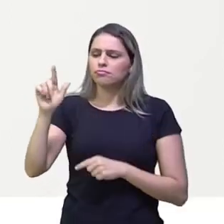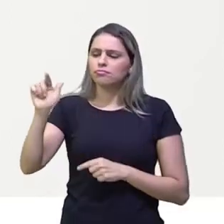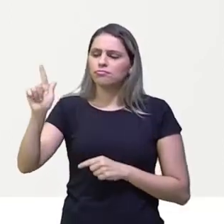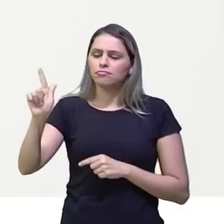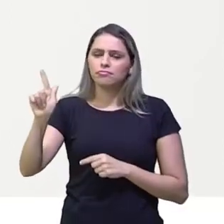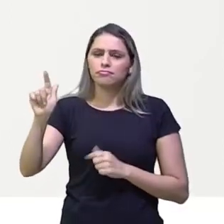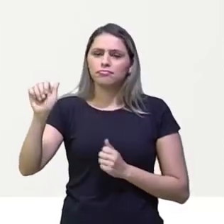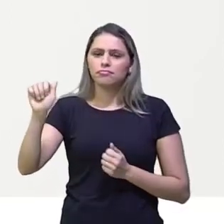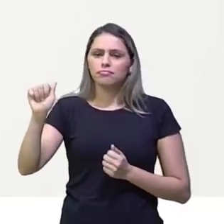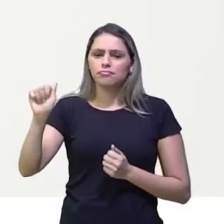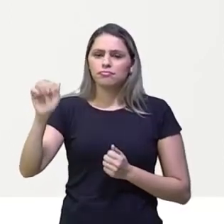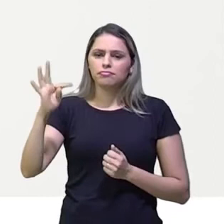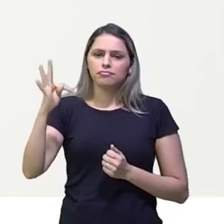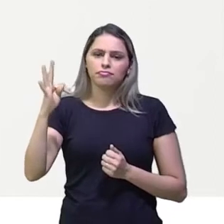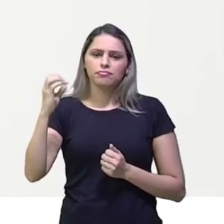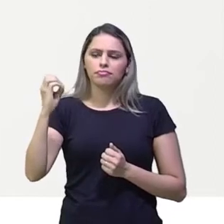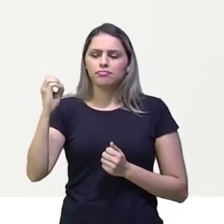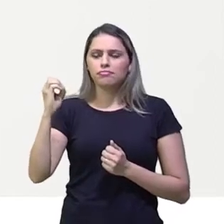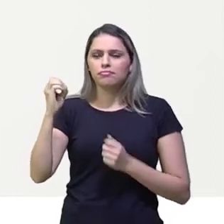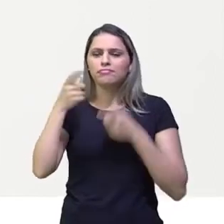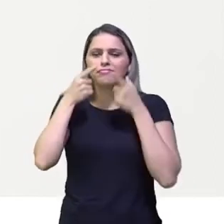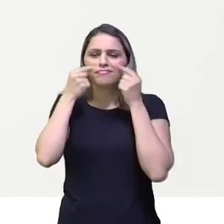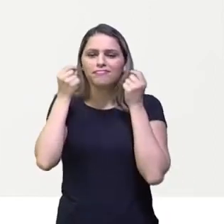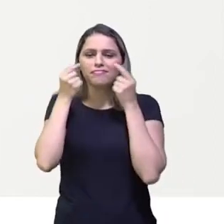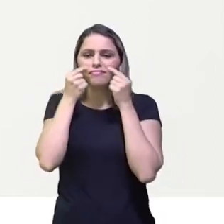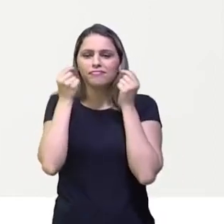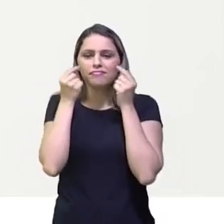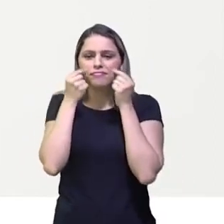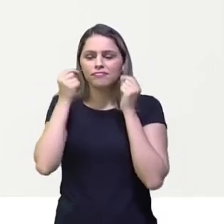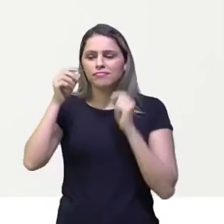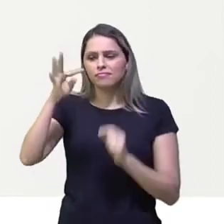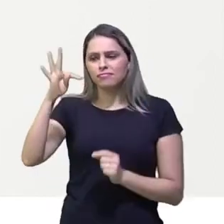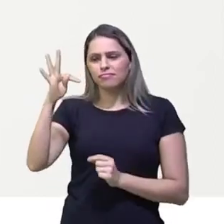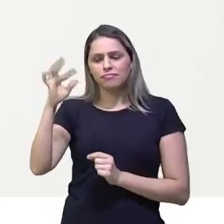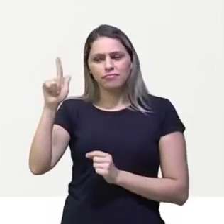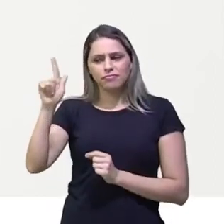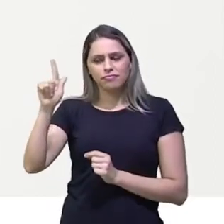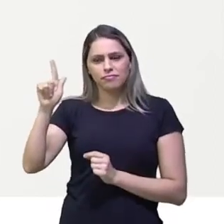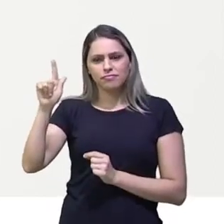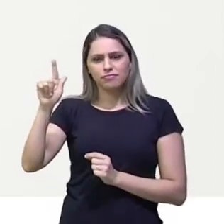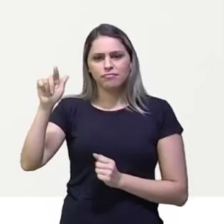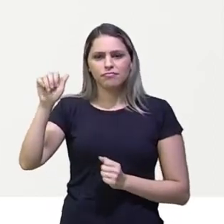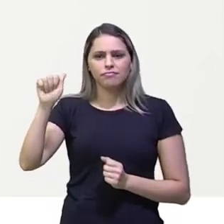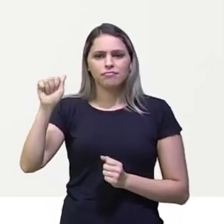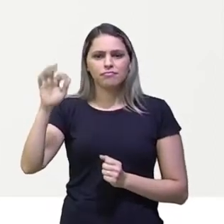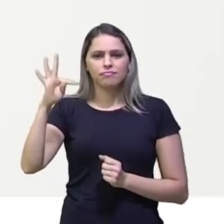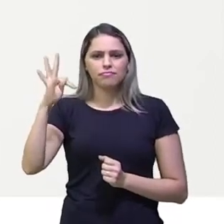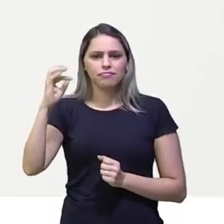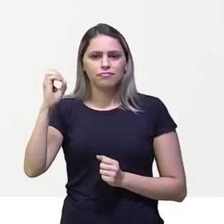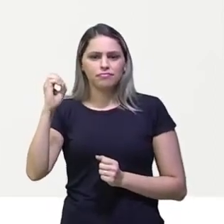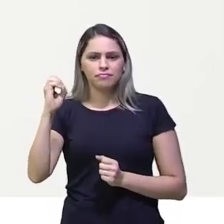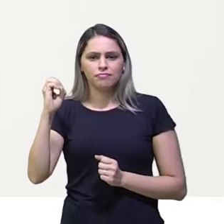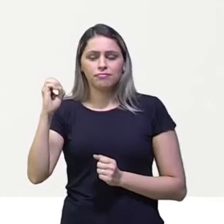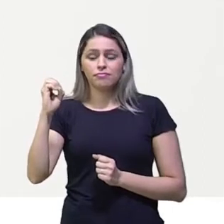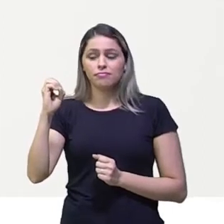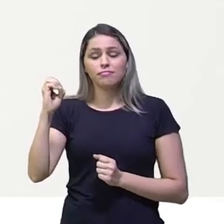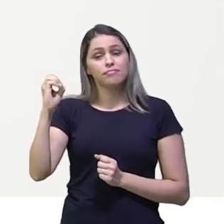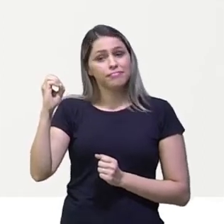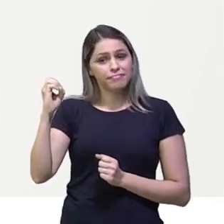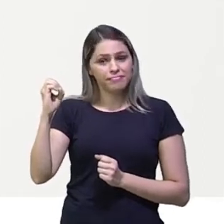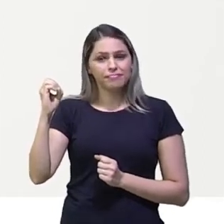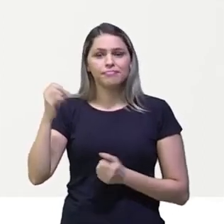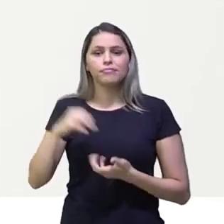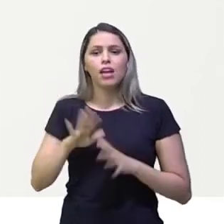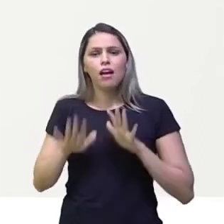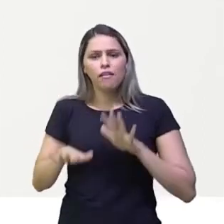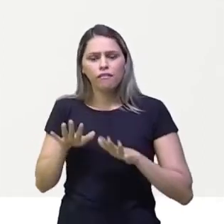Gato, nosso miauzinho, né? Vamos lá. Gato. Gato. Olha o som. Às vezes